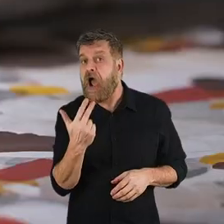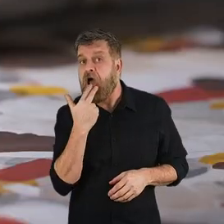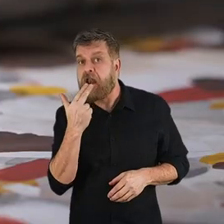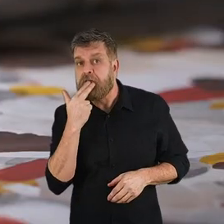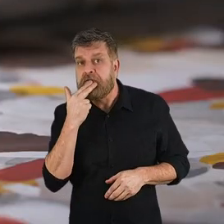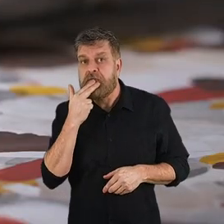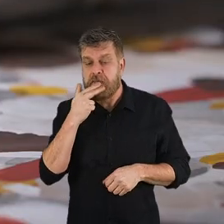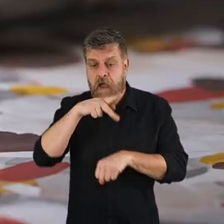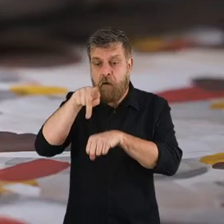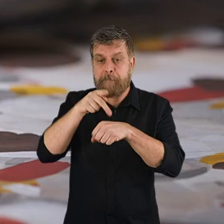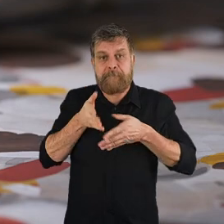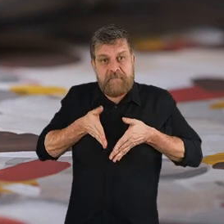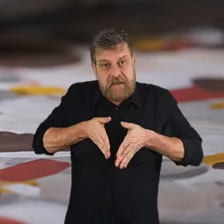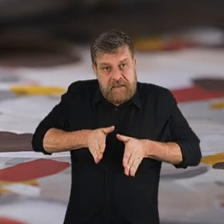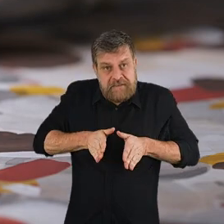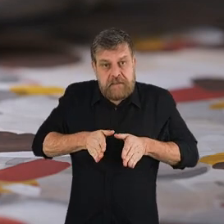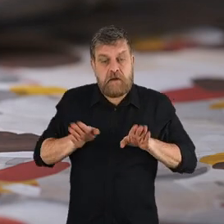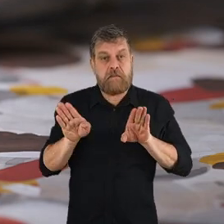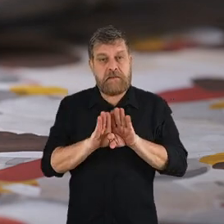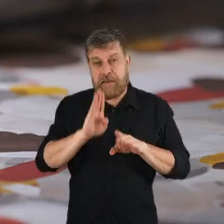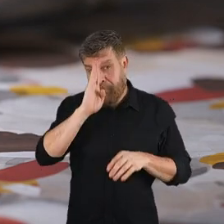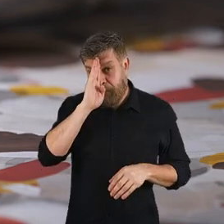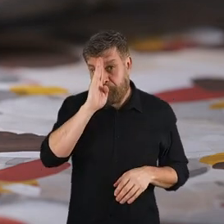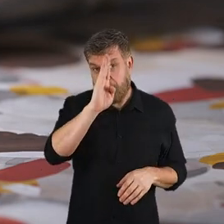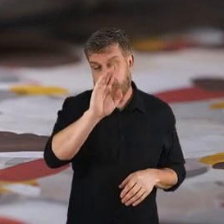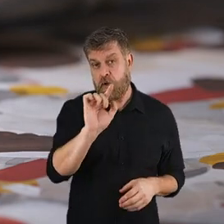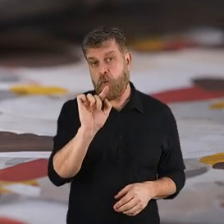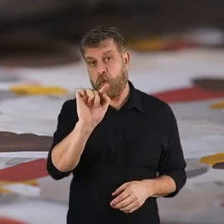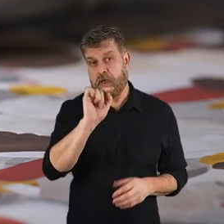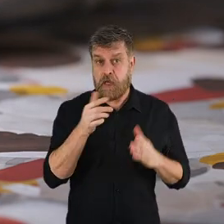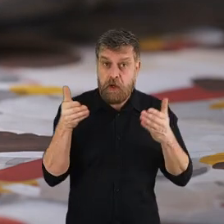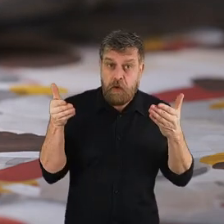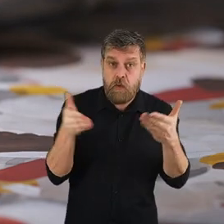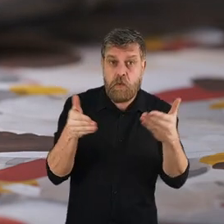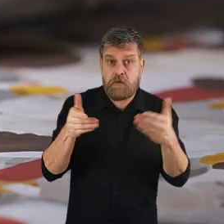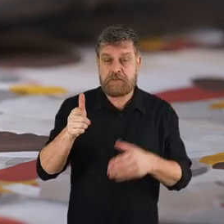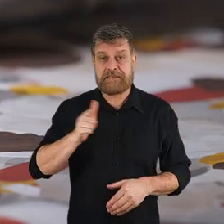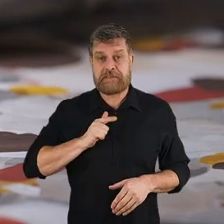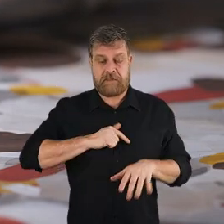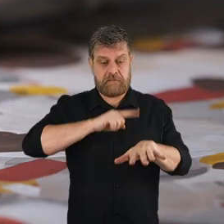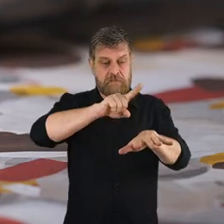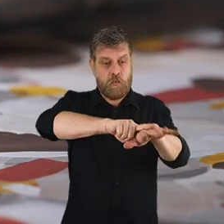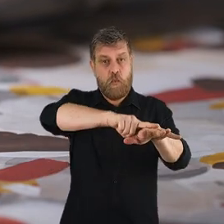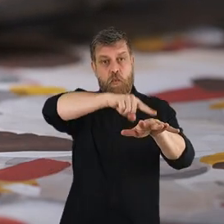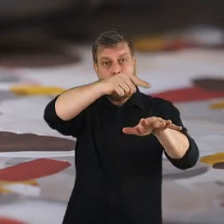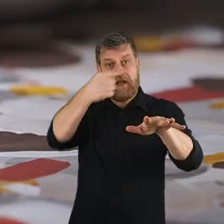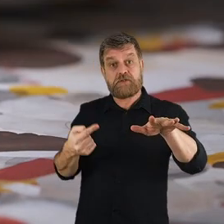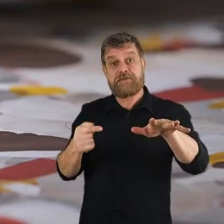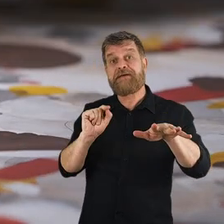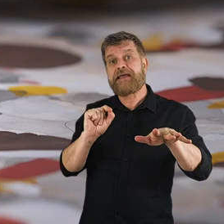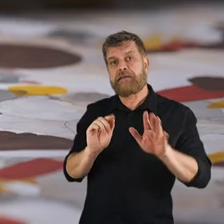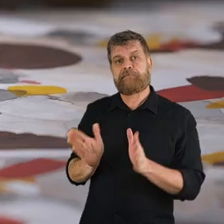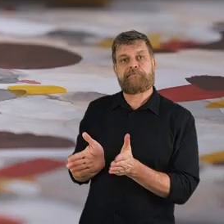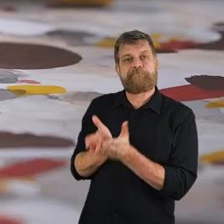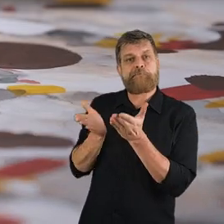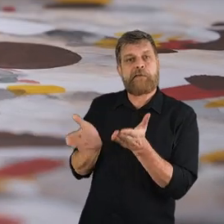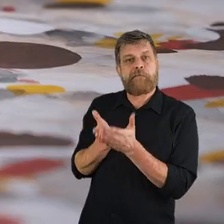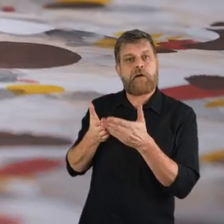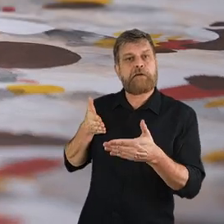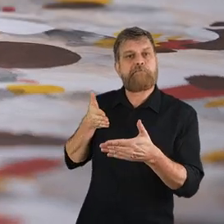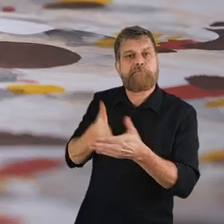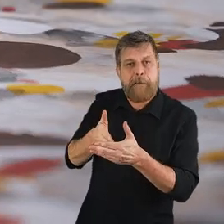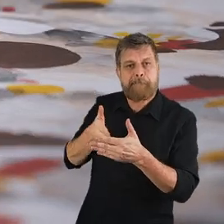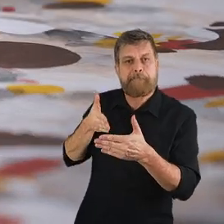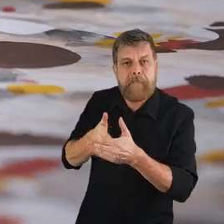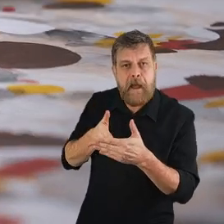a nacionalidade, mas, sobretudo, hoje em dia, o excluído é o pobre, o barrado é